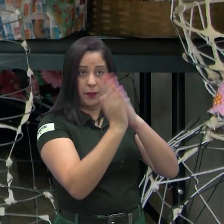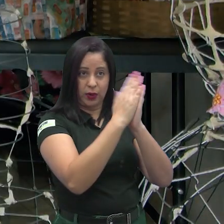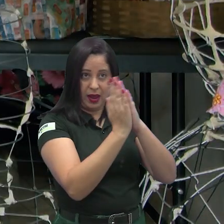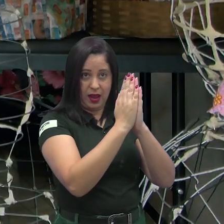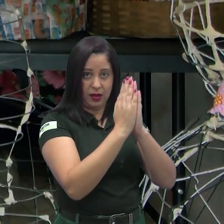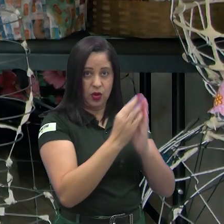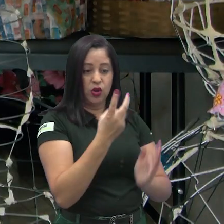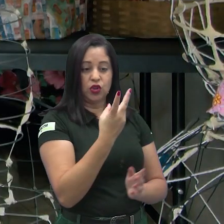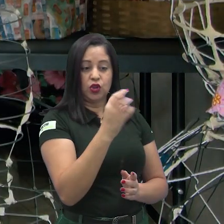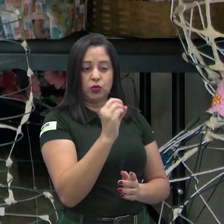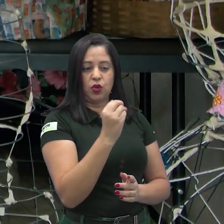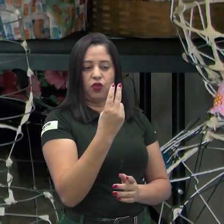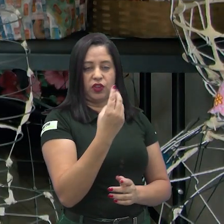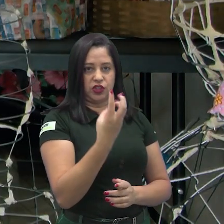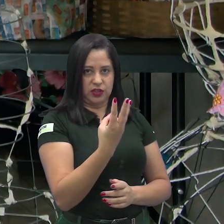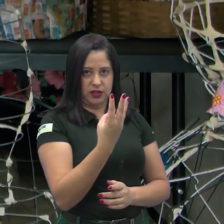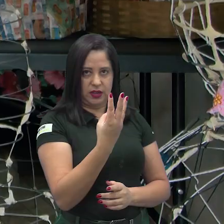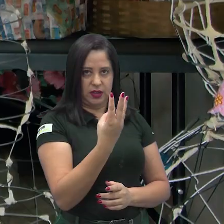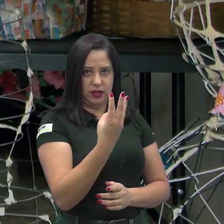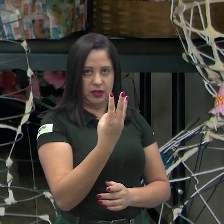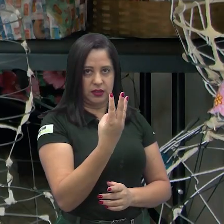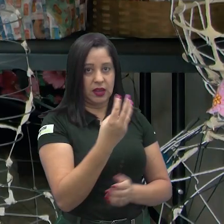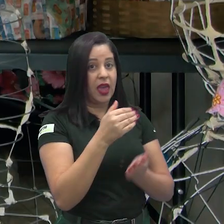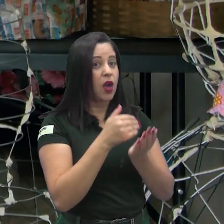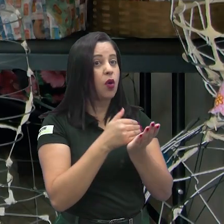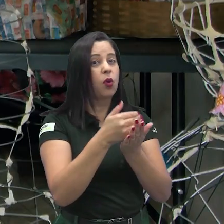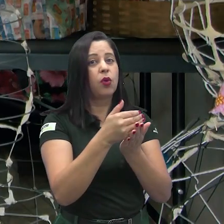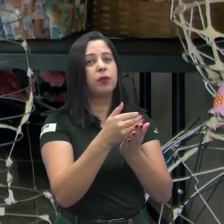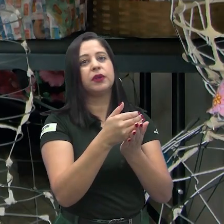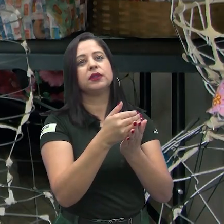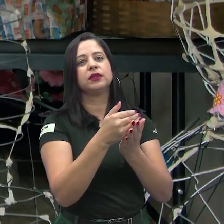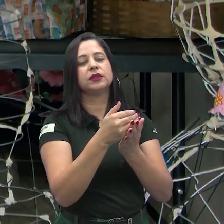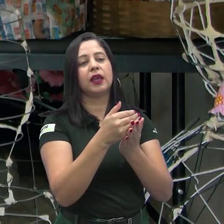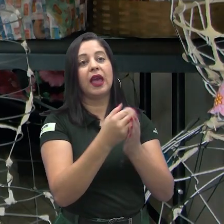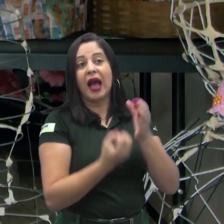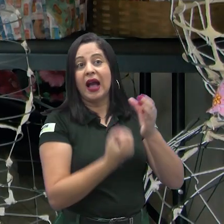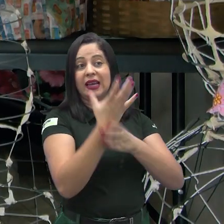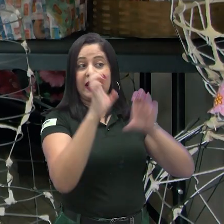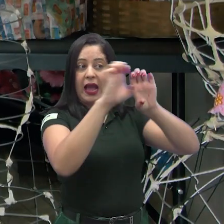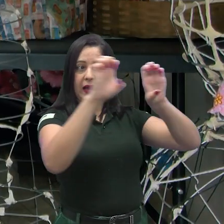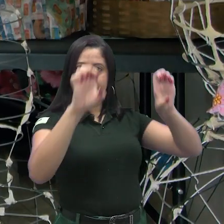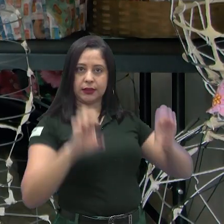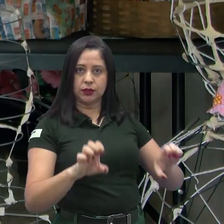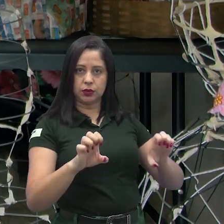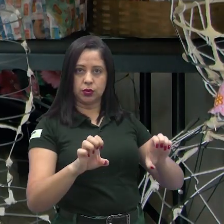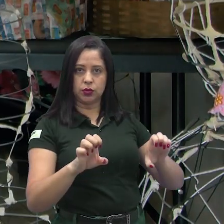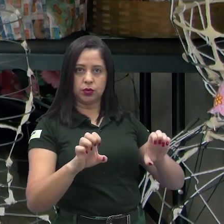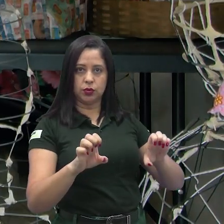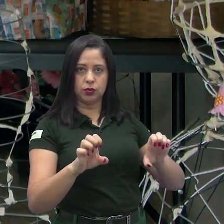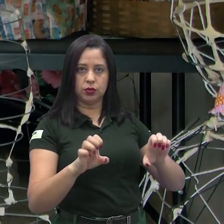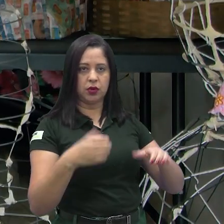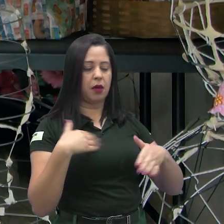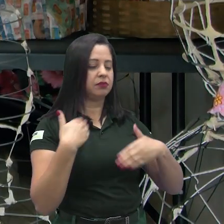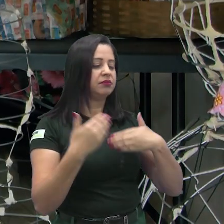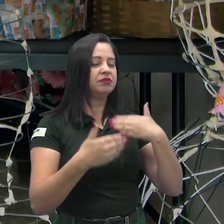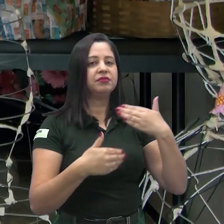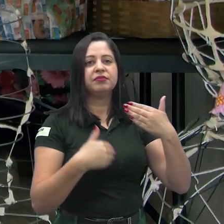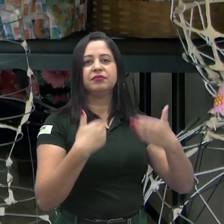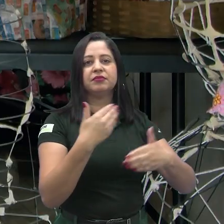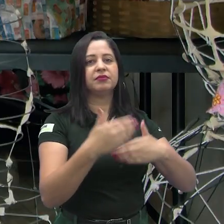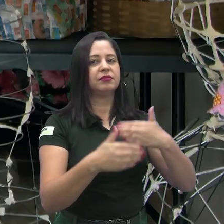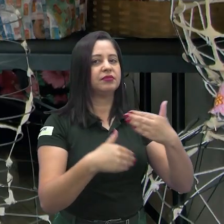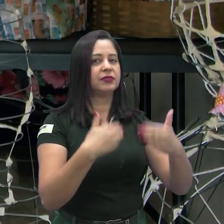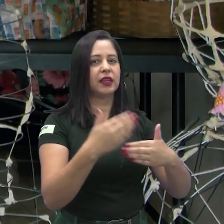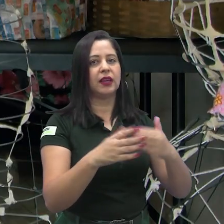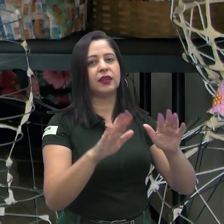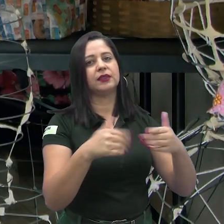ano de 2023 mesmo, que eu conheci a Vivian. E a gente começou a fazer a estrutura aqui na casa dela mesmo. E o processo de